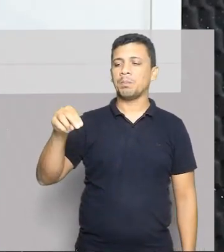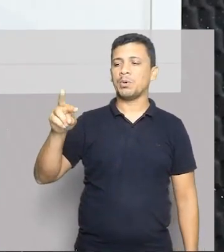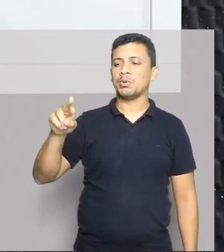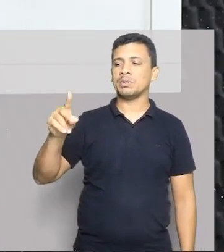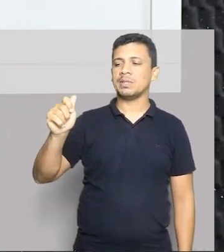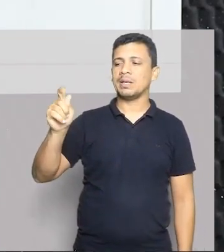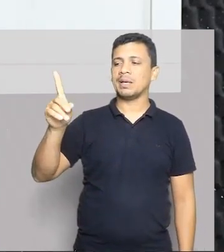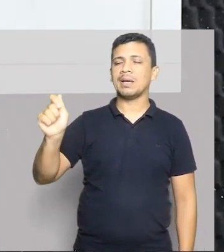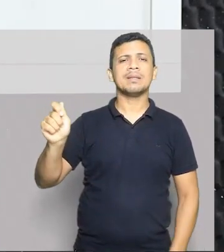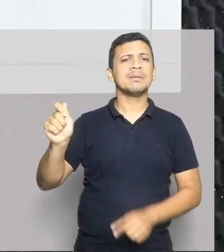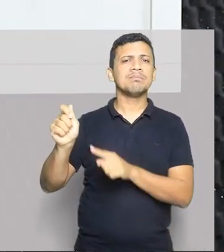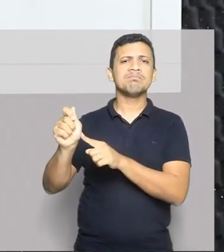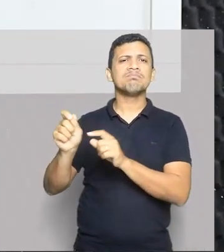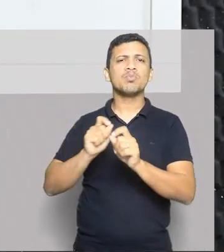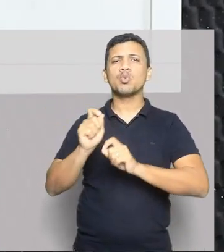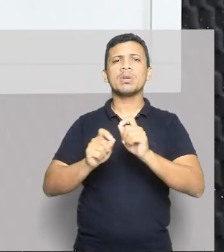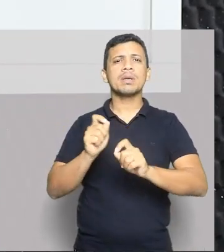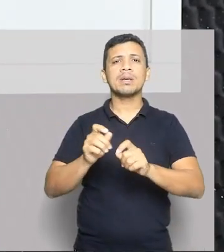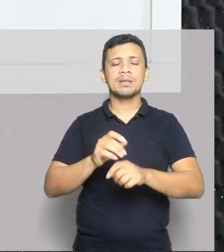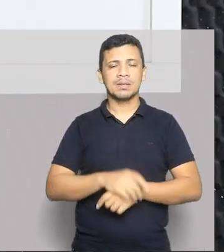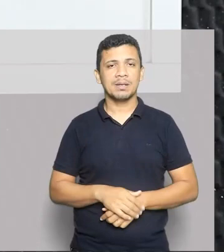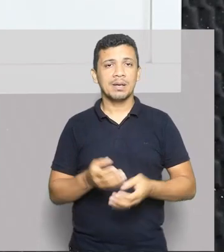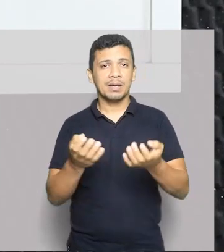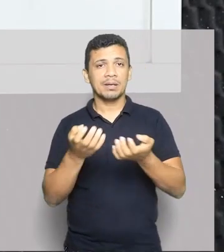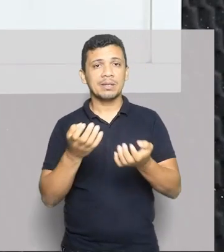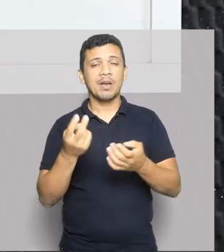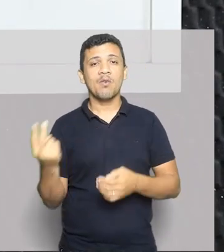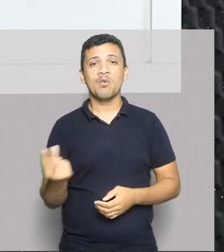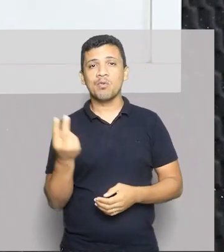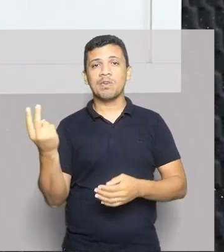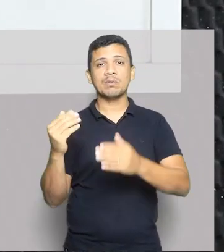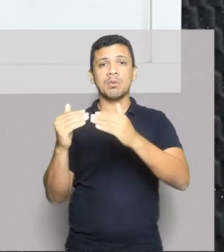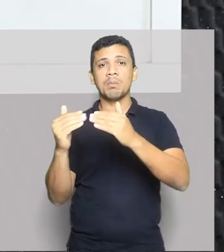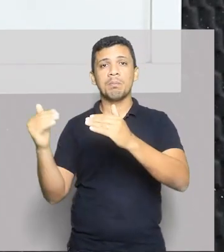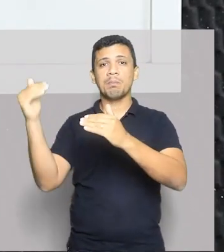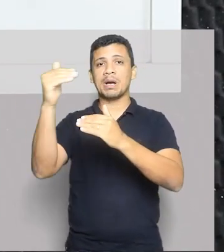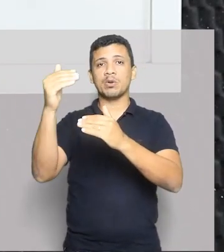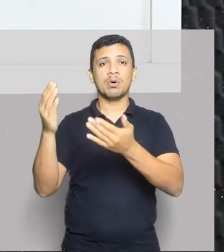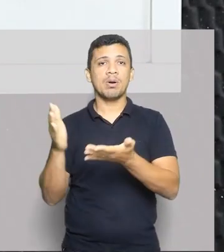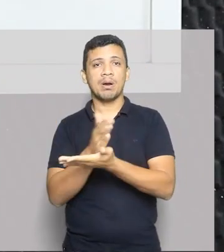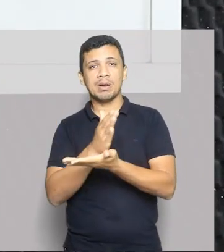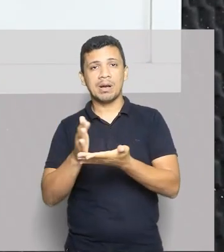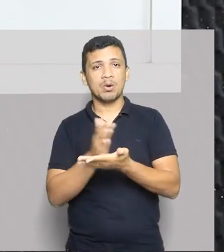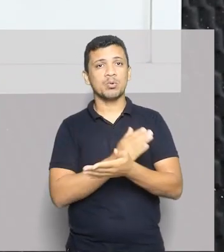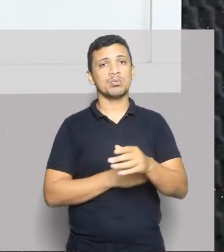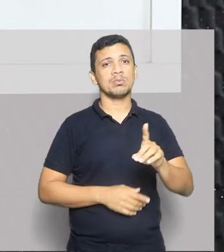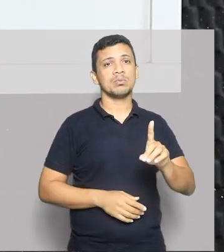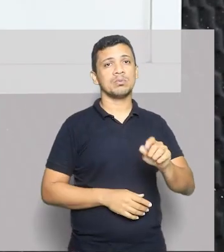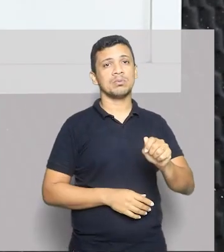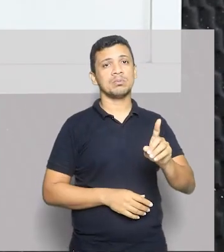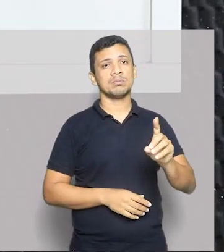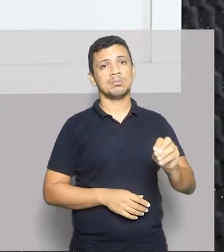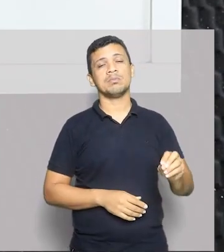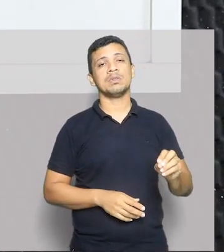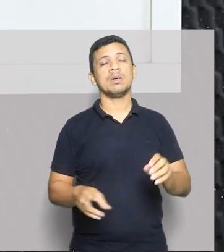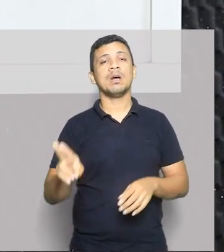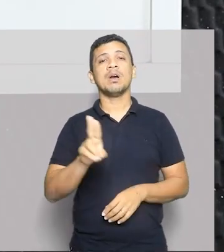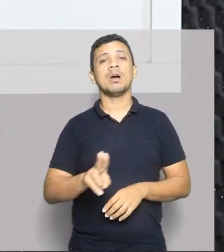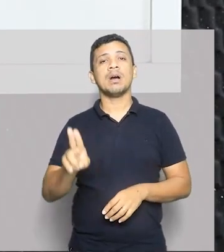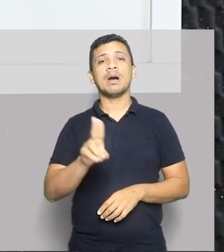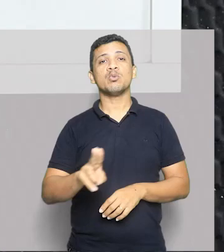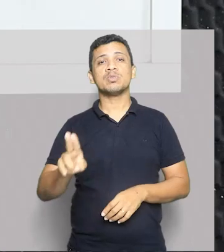quando você quer dar um valor maior a um determinado dado. Né? Muito usado aqui